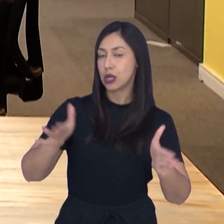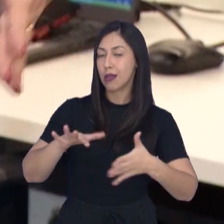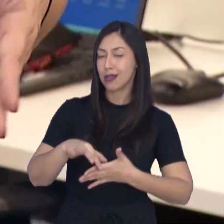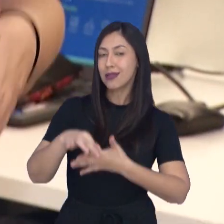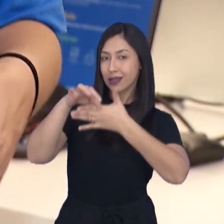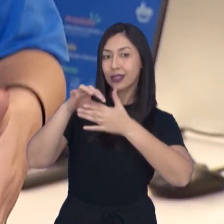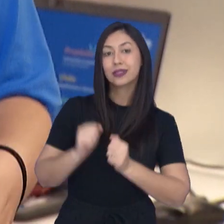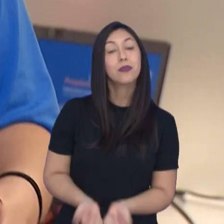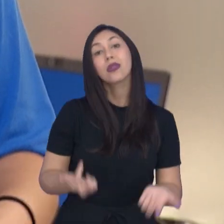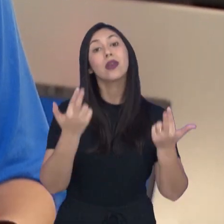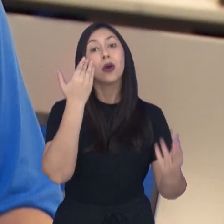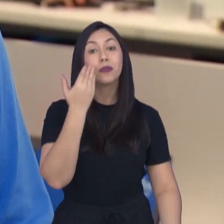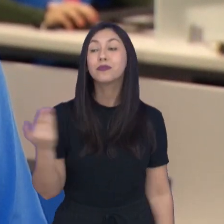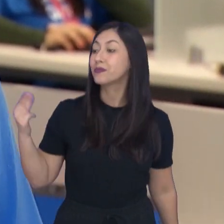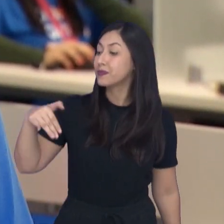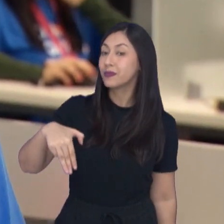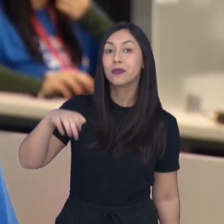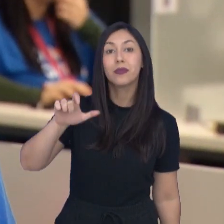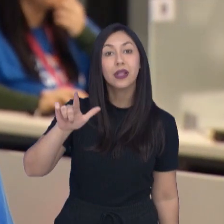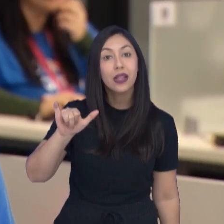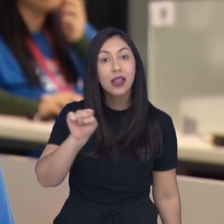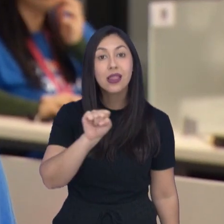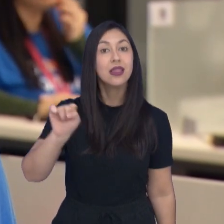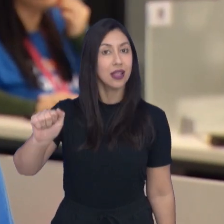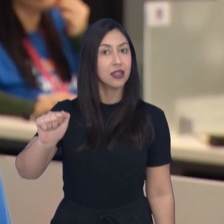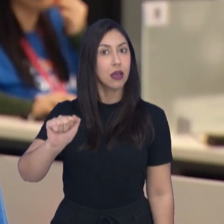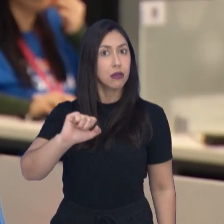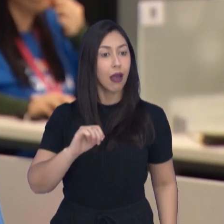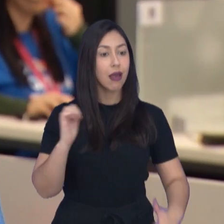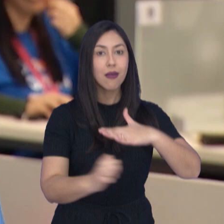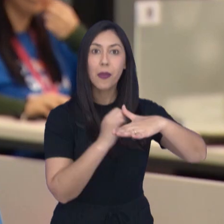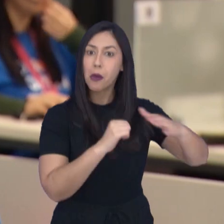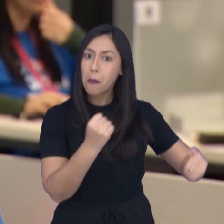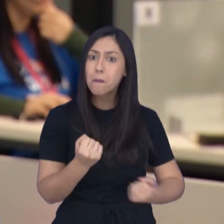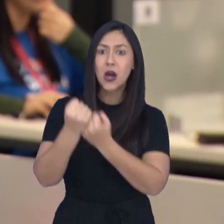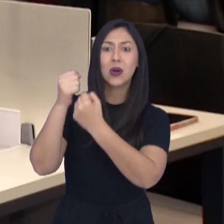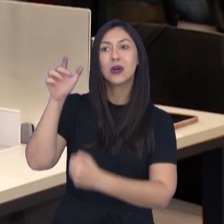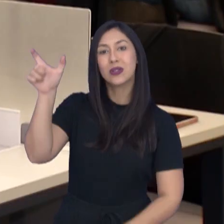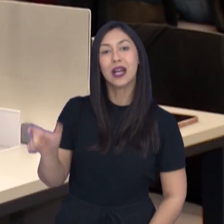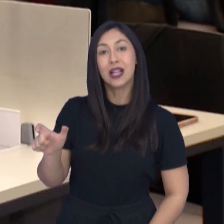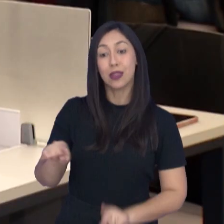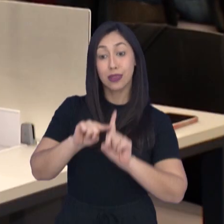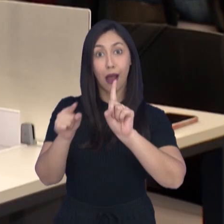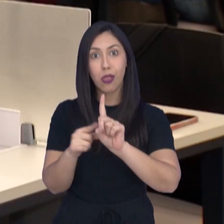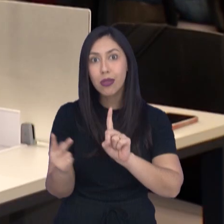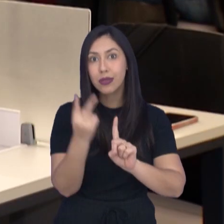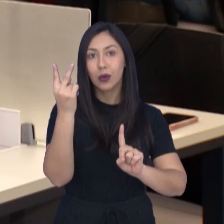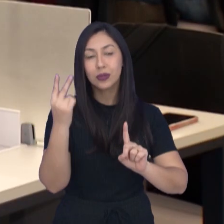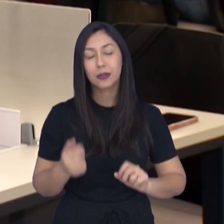liderança. Como é o caso da Melissa, que teve todo o apoio da empresa com a chegada do segundo filho. Aqui na